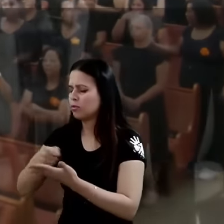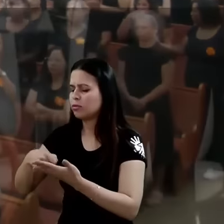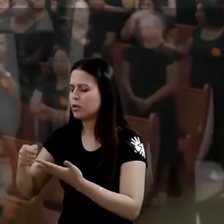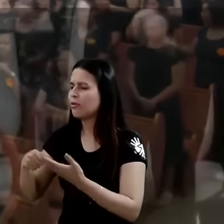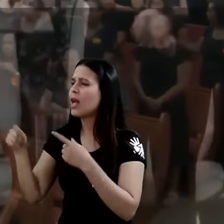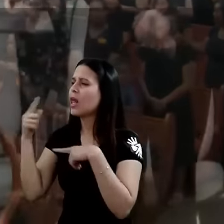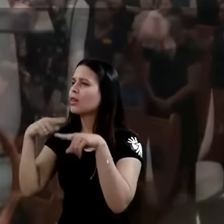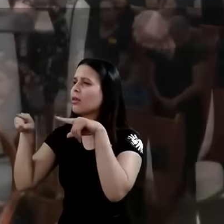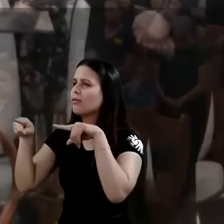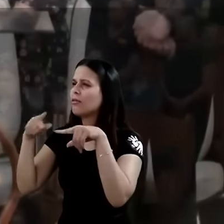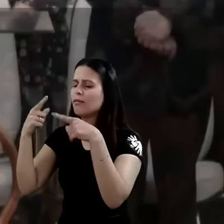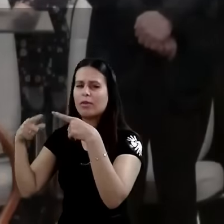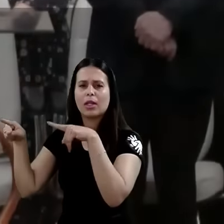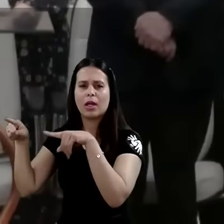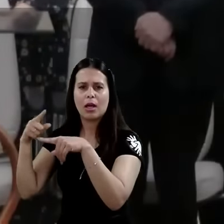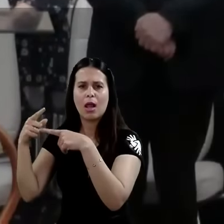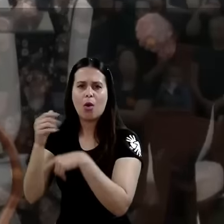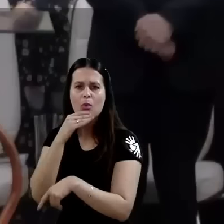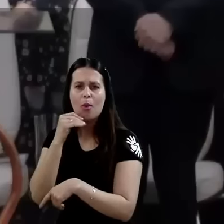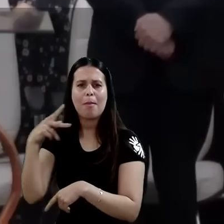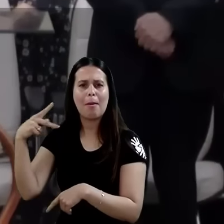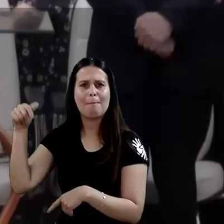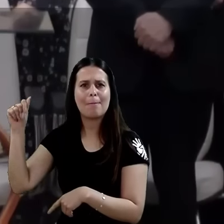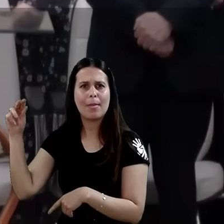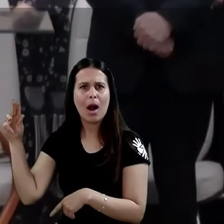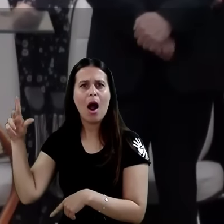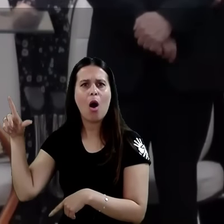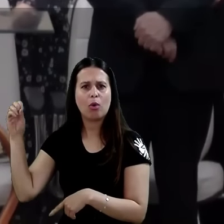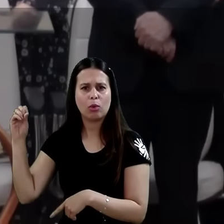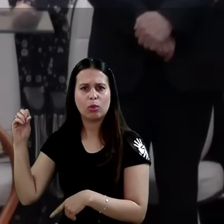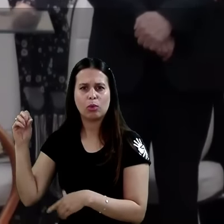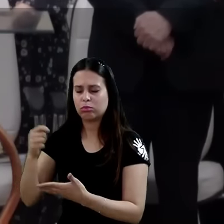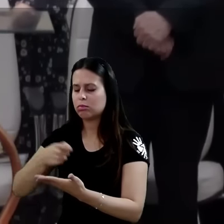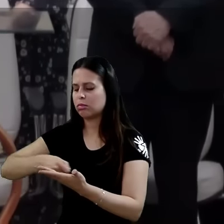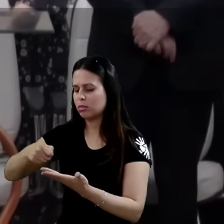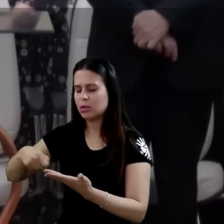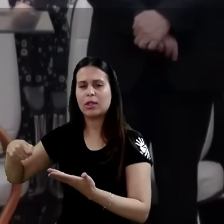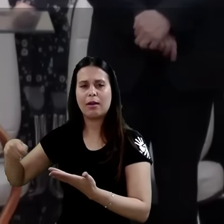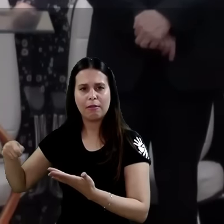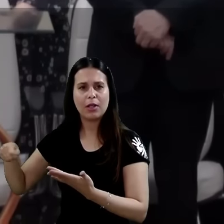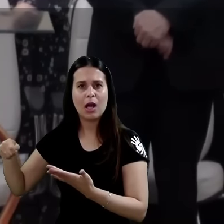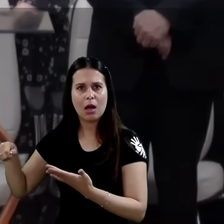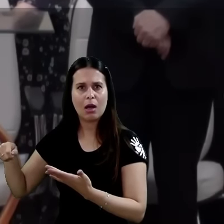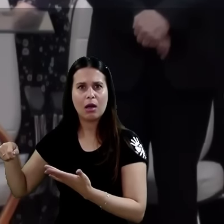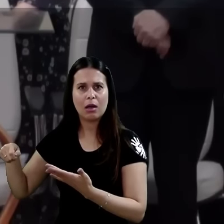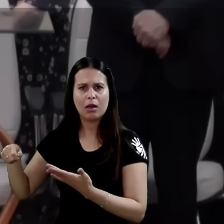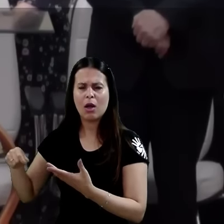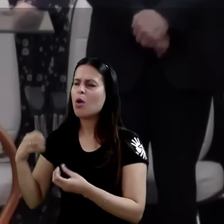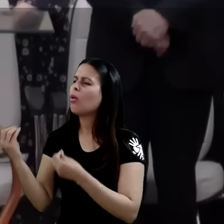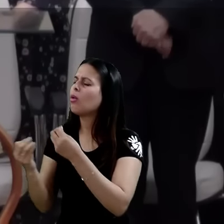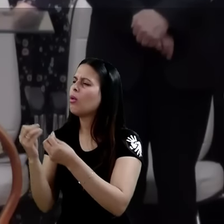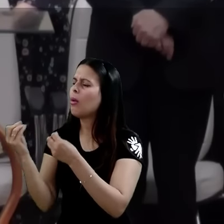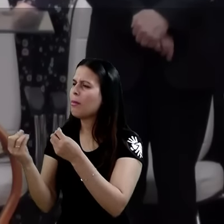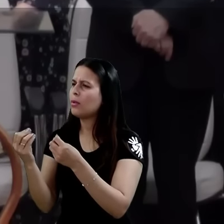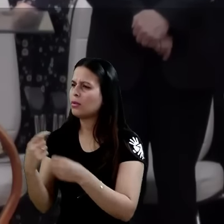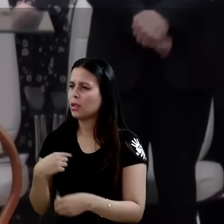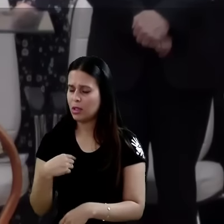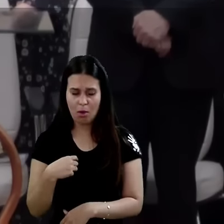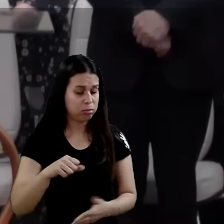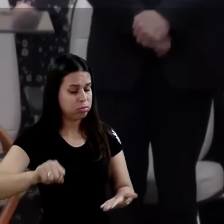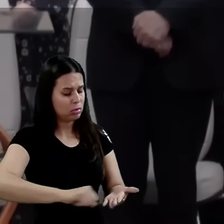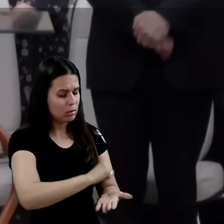plm lá da sua harpa cristã é o maior autor de hinos da Harpa Cristã e eu estava passando roupa numa